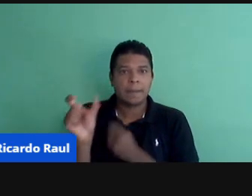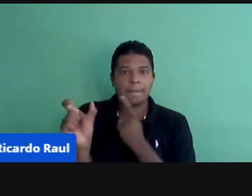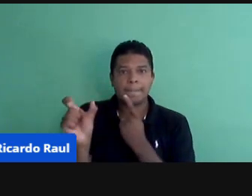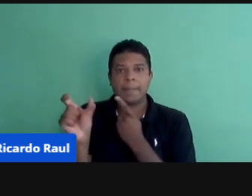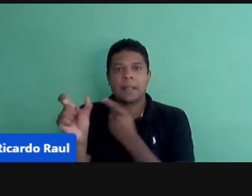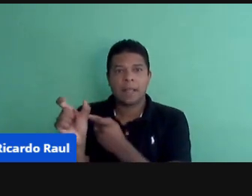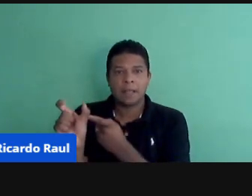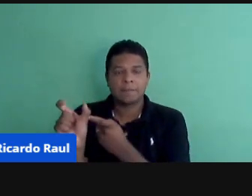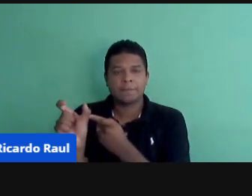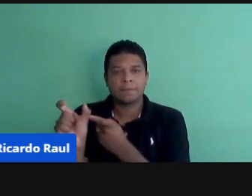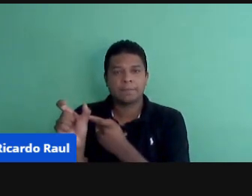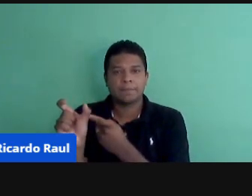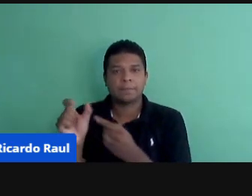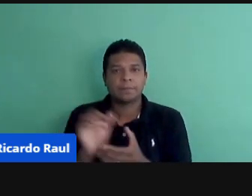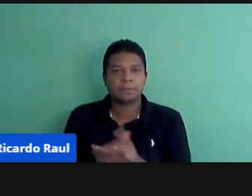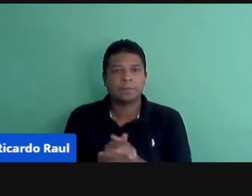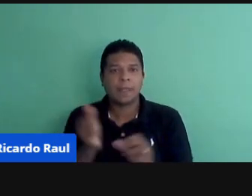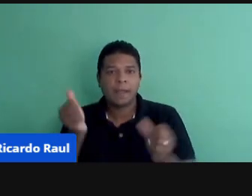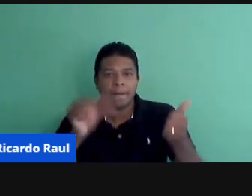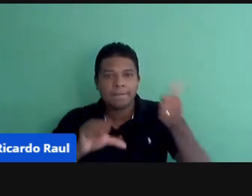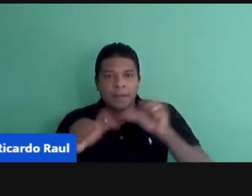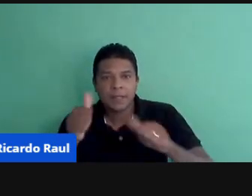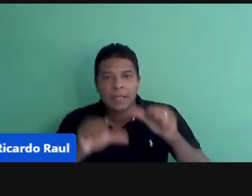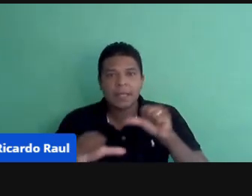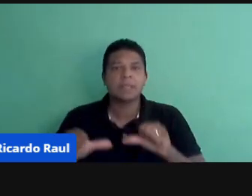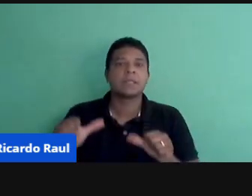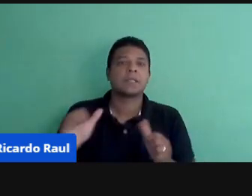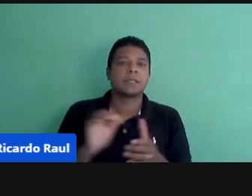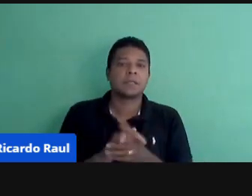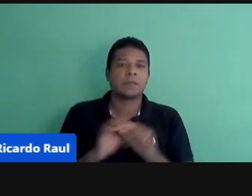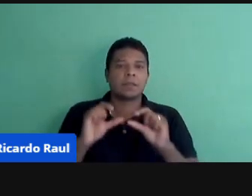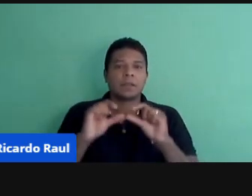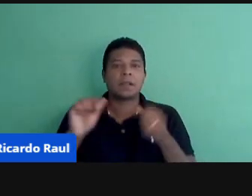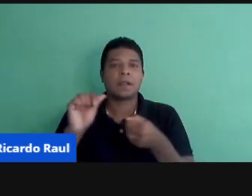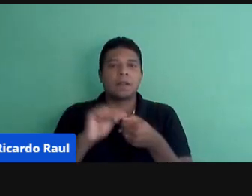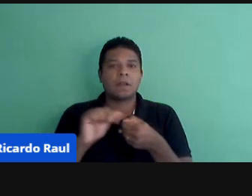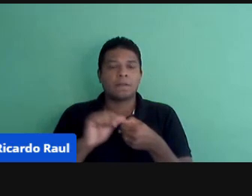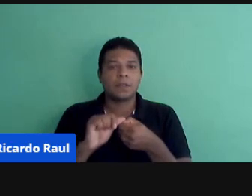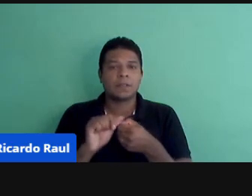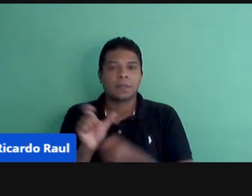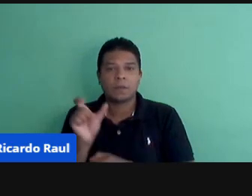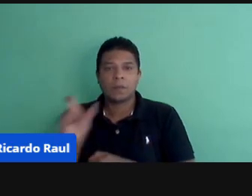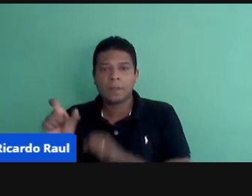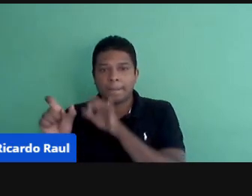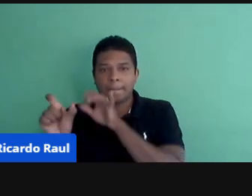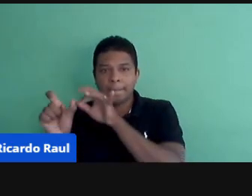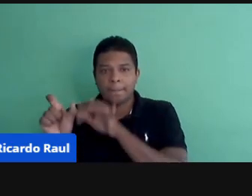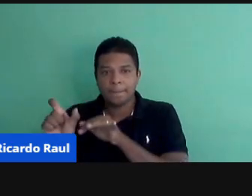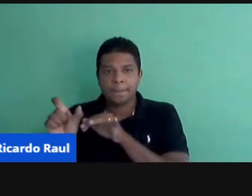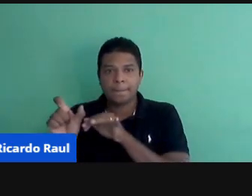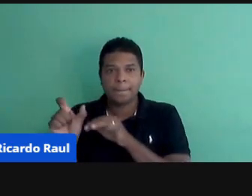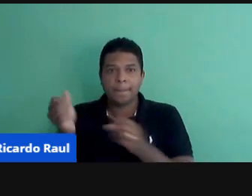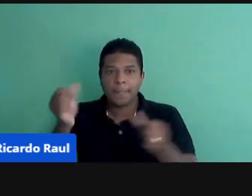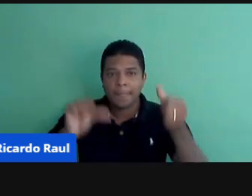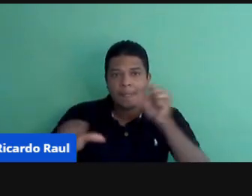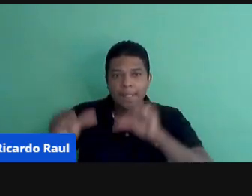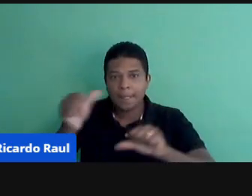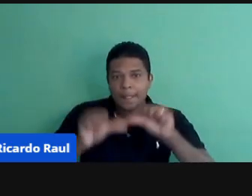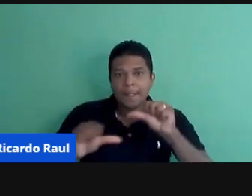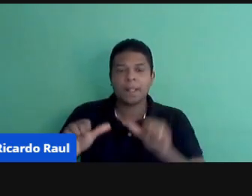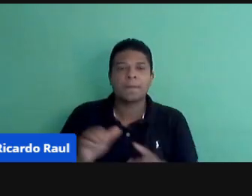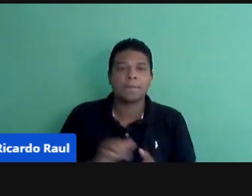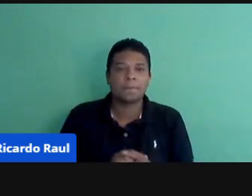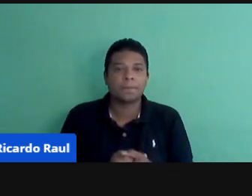outra avaliação, atividade avaliativa. Olha, o que tem que fazer? Se ele colocar lá, atividade avaliativa está ali. Ou se não, correção